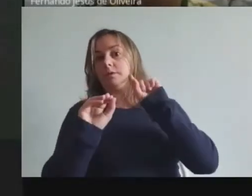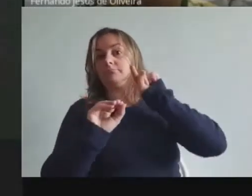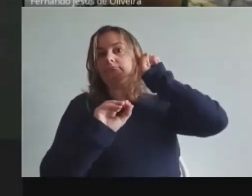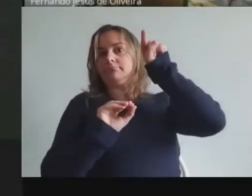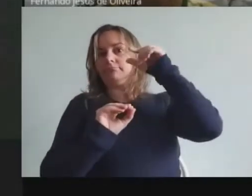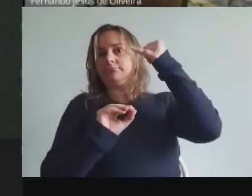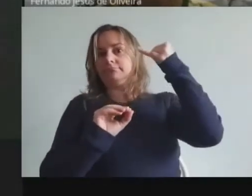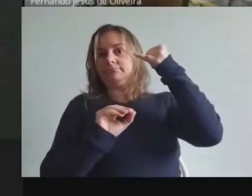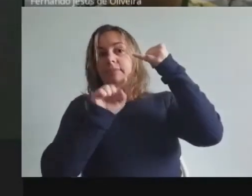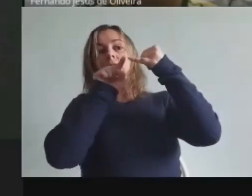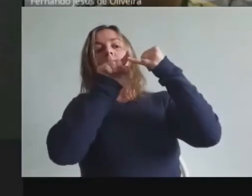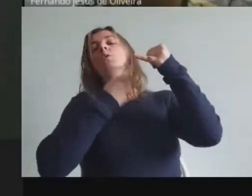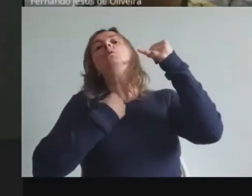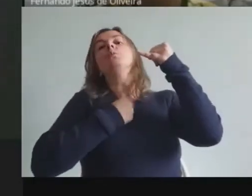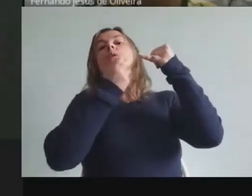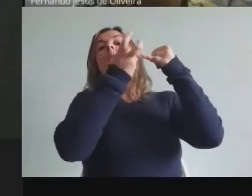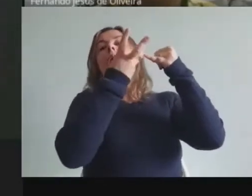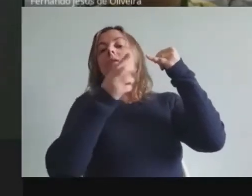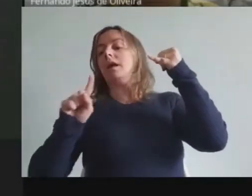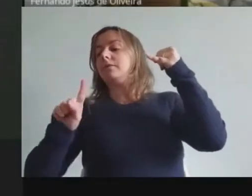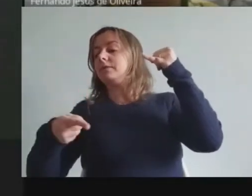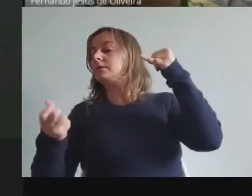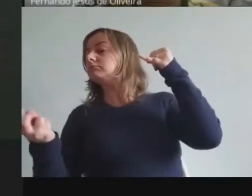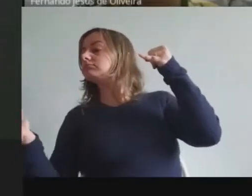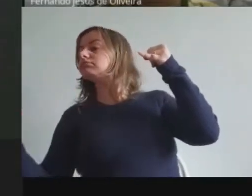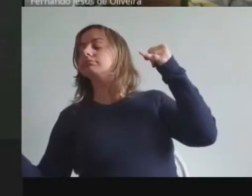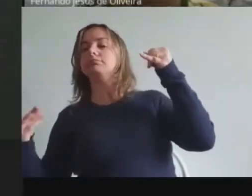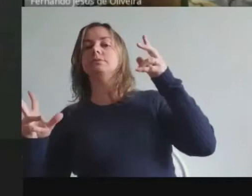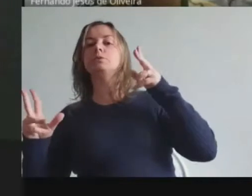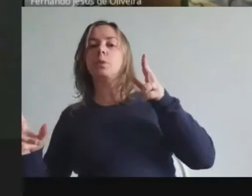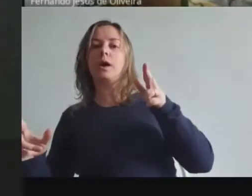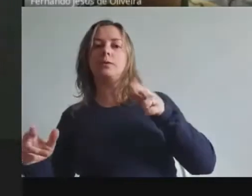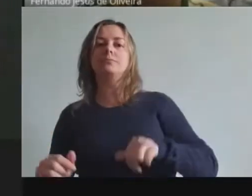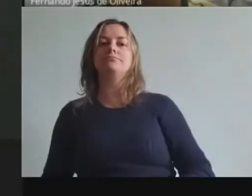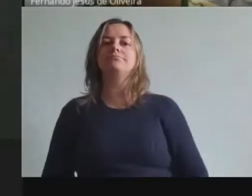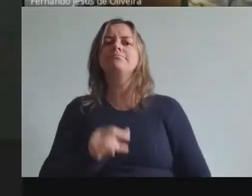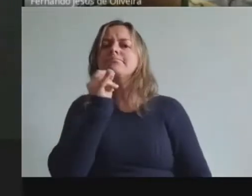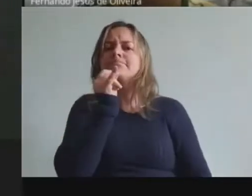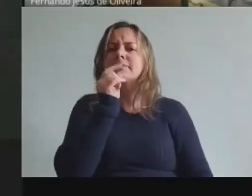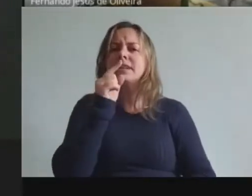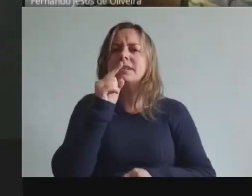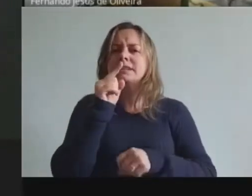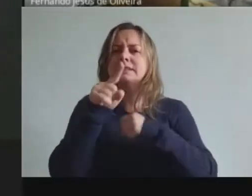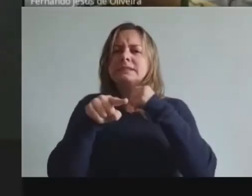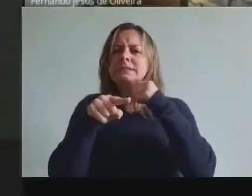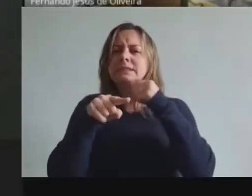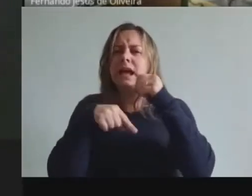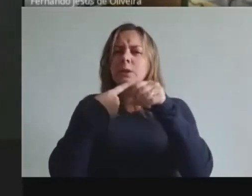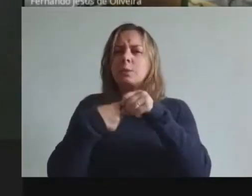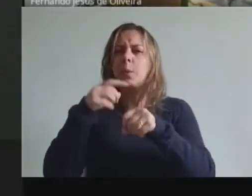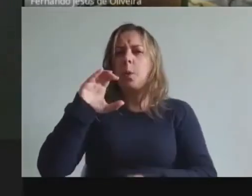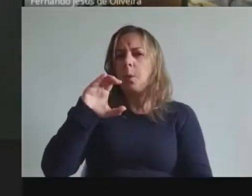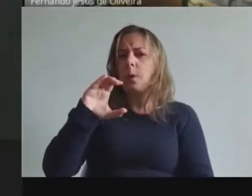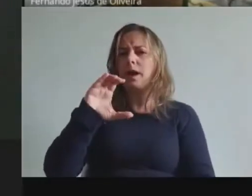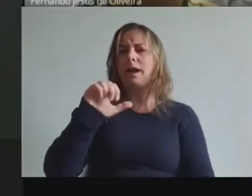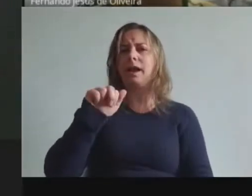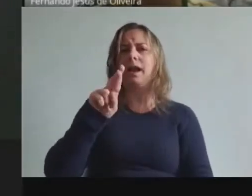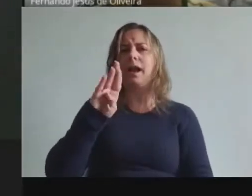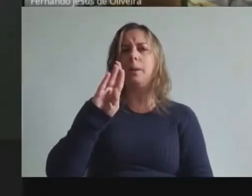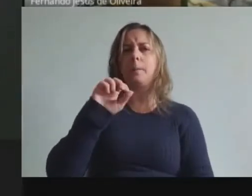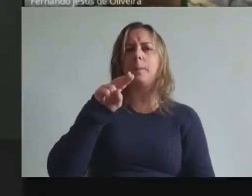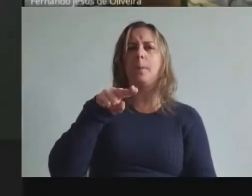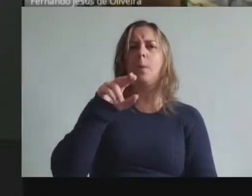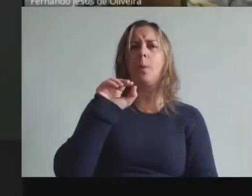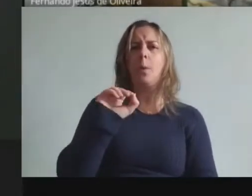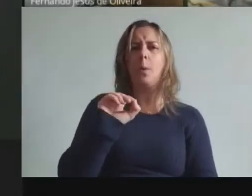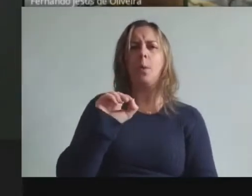tem bem menores, né? Um átomo de carbono, por exemplo, tem 2 vezes 10 a menos 26 quilos,